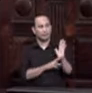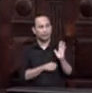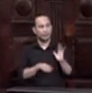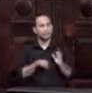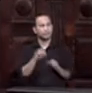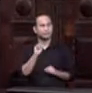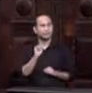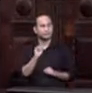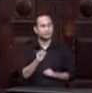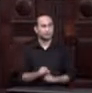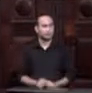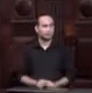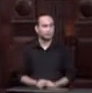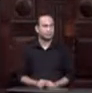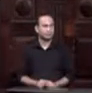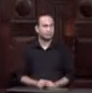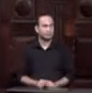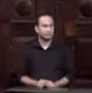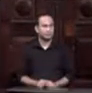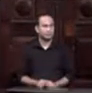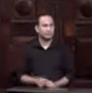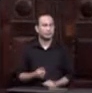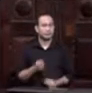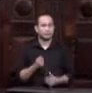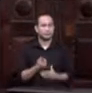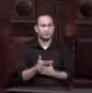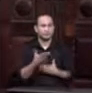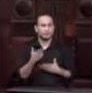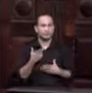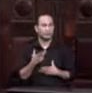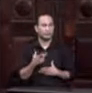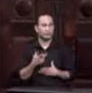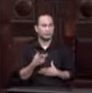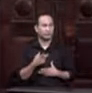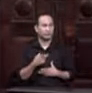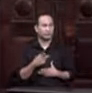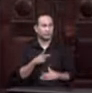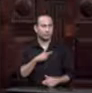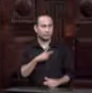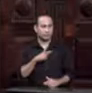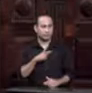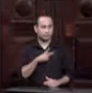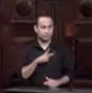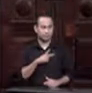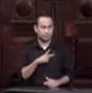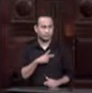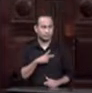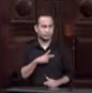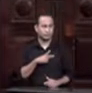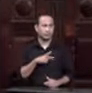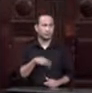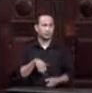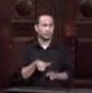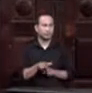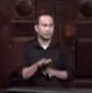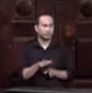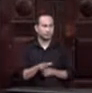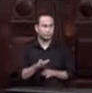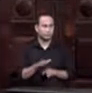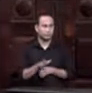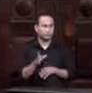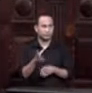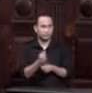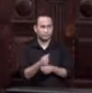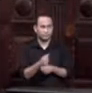prevê que as despesas estruturais de pessoal, gabinete dos conselheiros do Tribunal de Contas do Estado